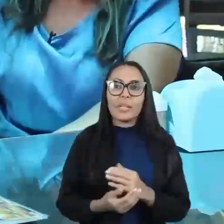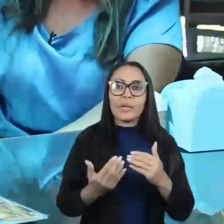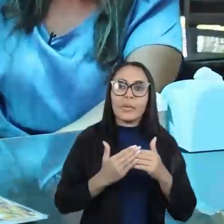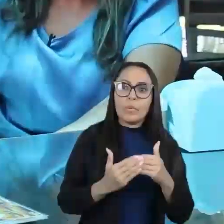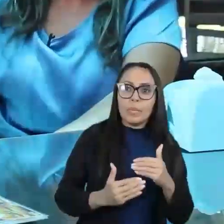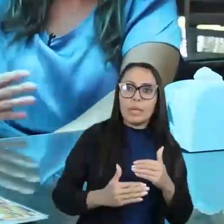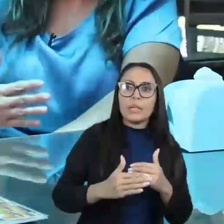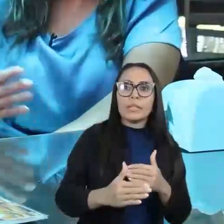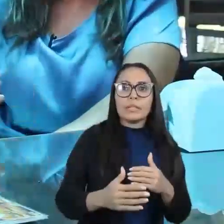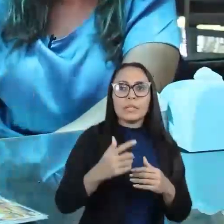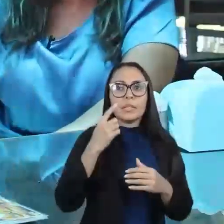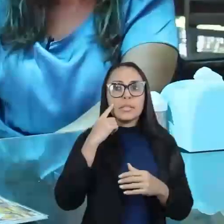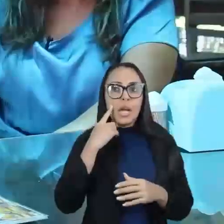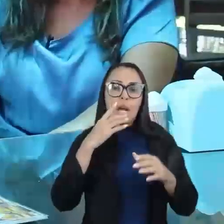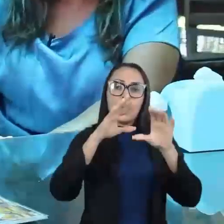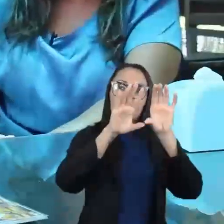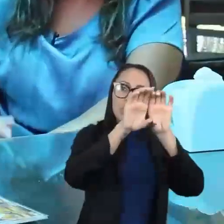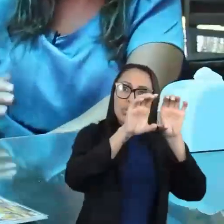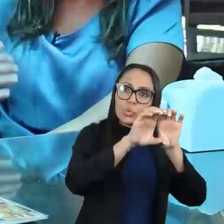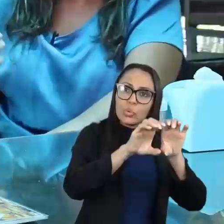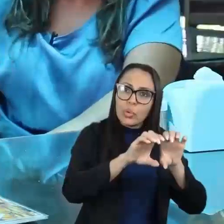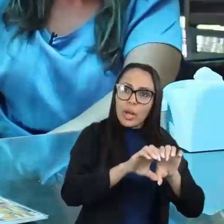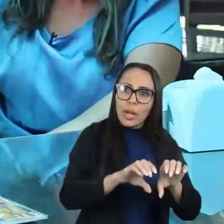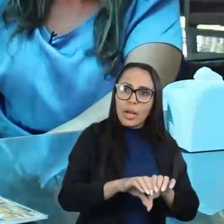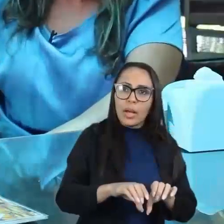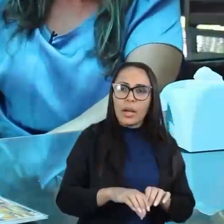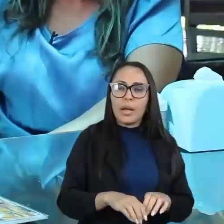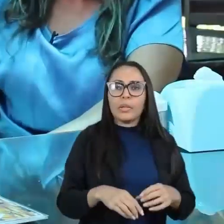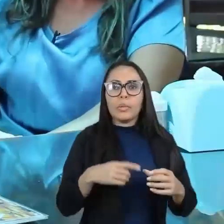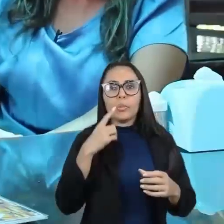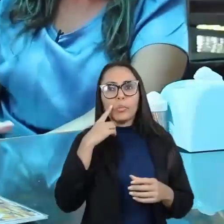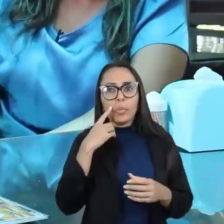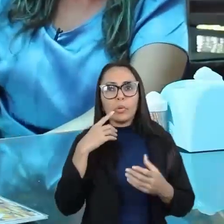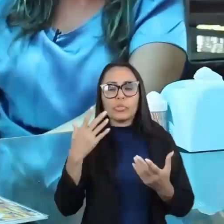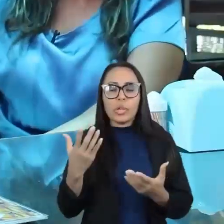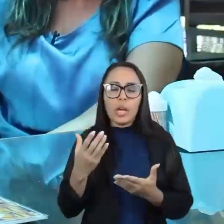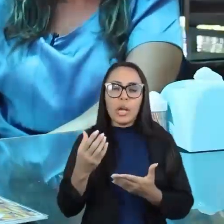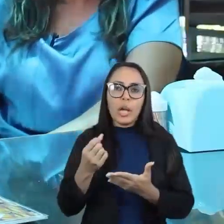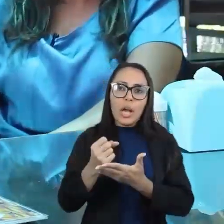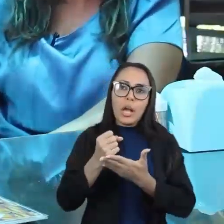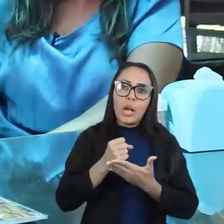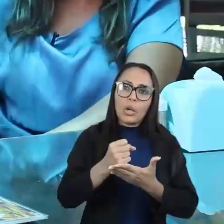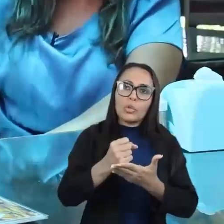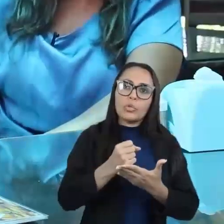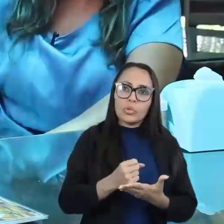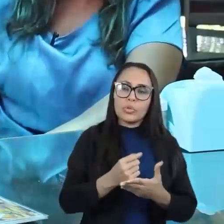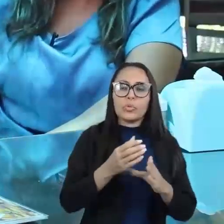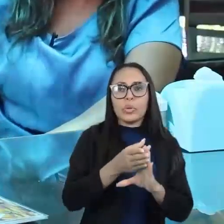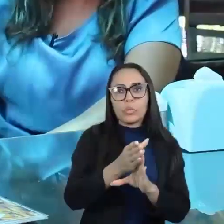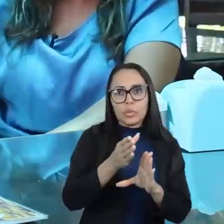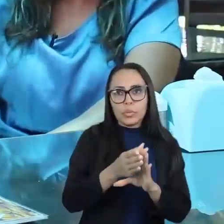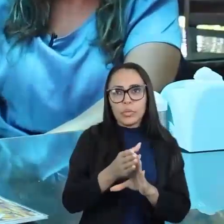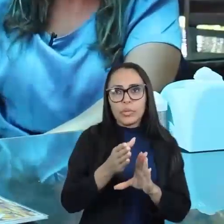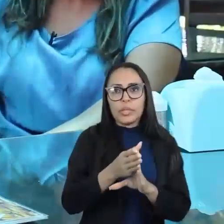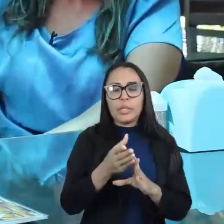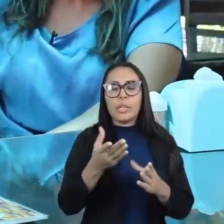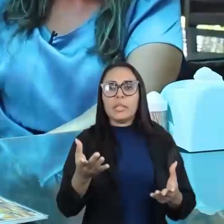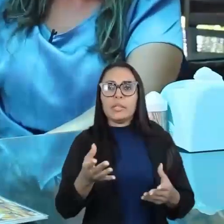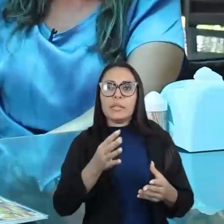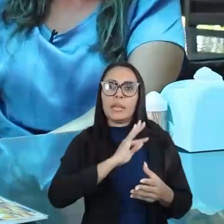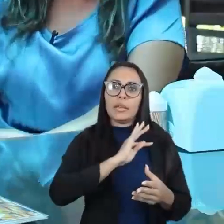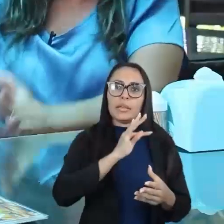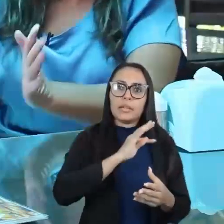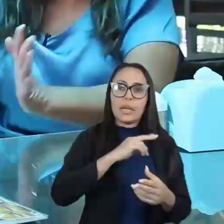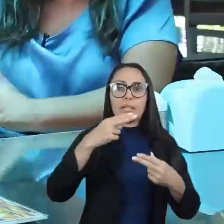realmente com os pés no chão, estruturar um plano de negócio, buscar ajudas técnicas, né? Consultorias, o Sebrae está aí também, que é um grande parceiro,